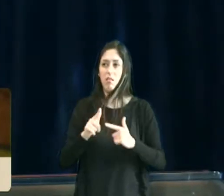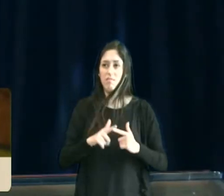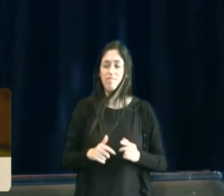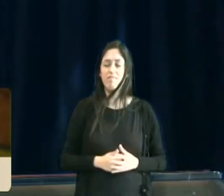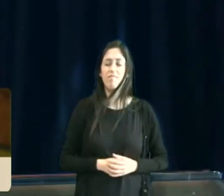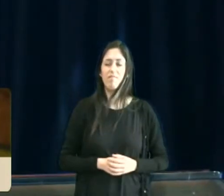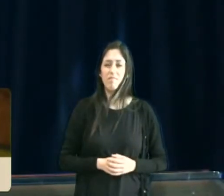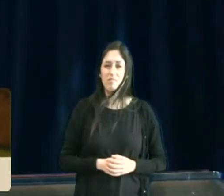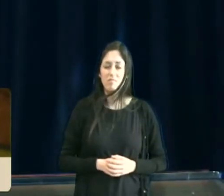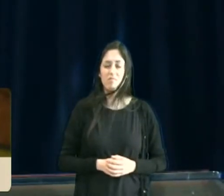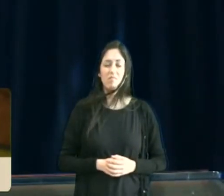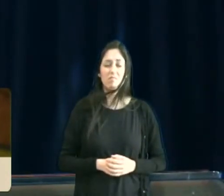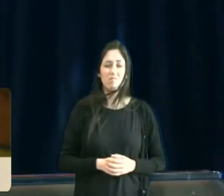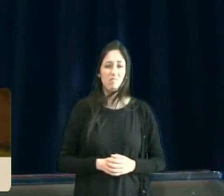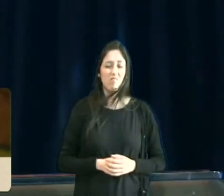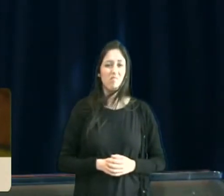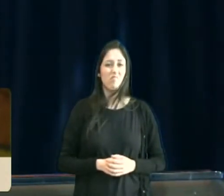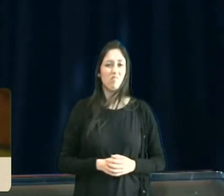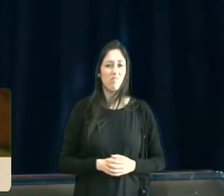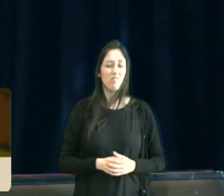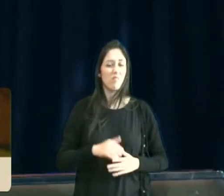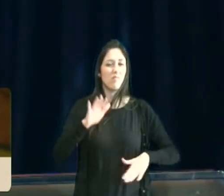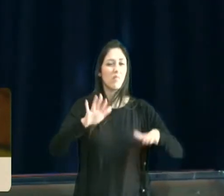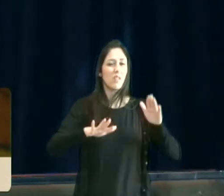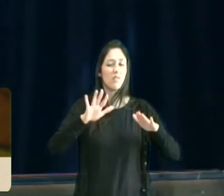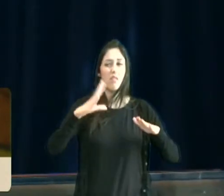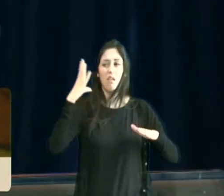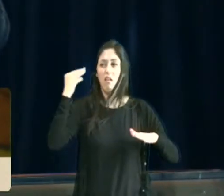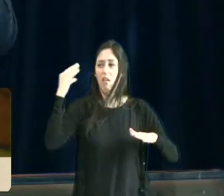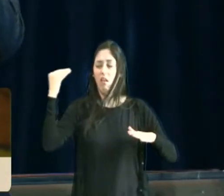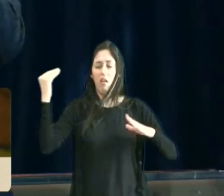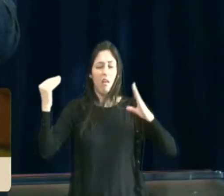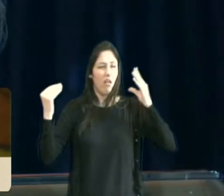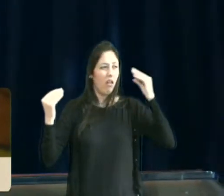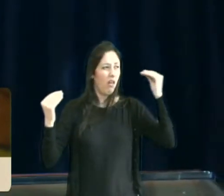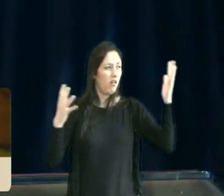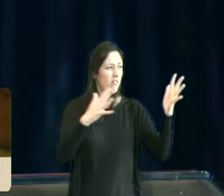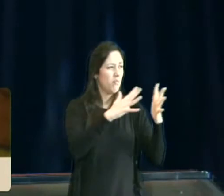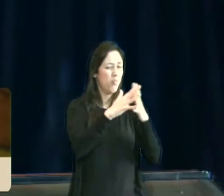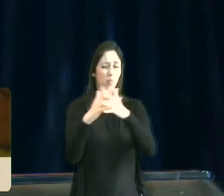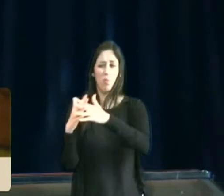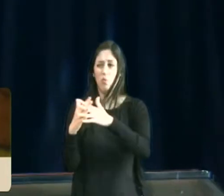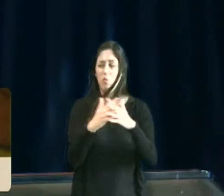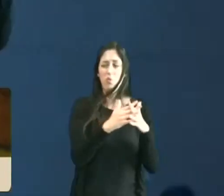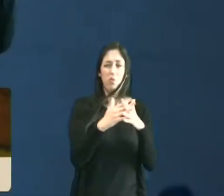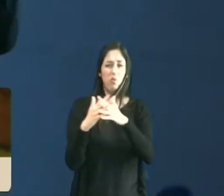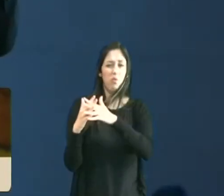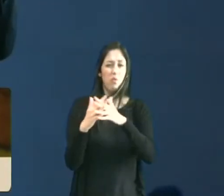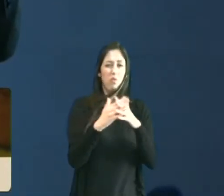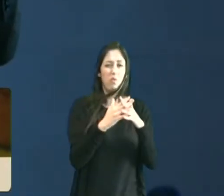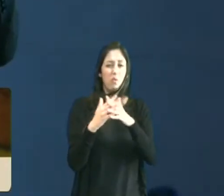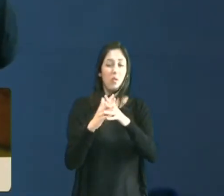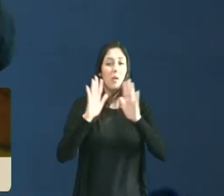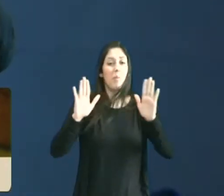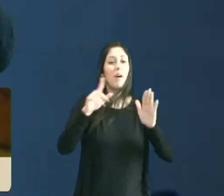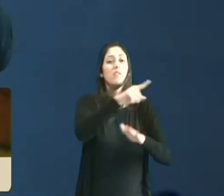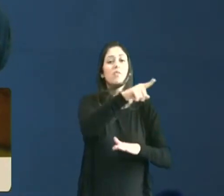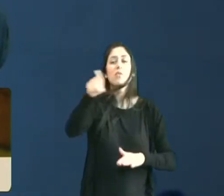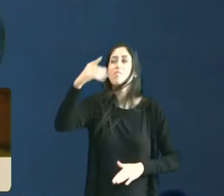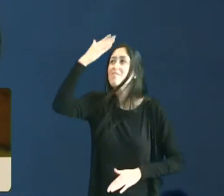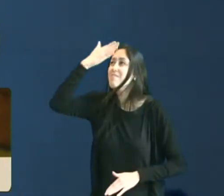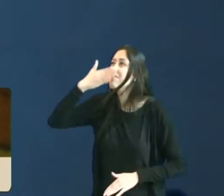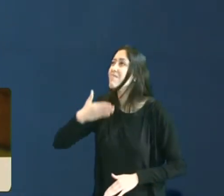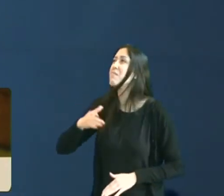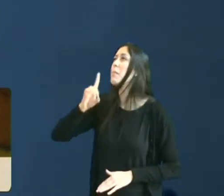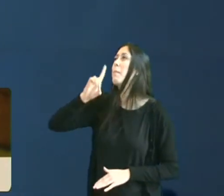Existem vozes que confundem. Mas hoje você está aqui na presença do Senhor e quer